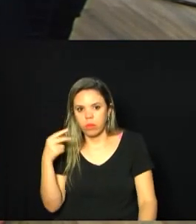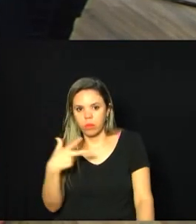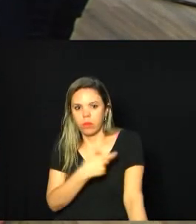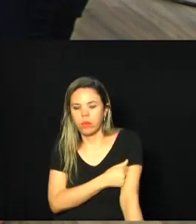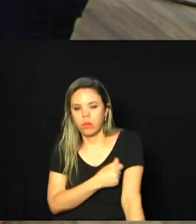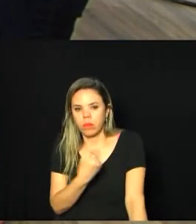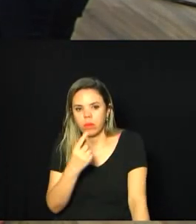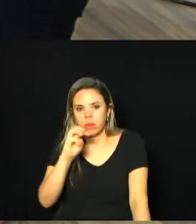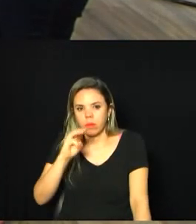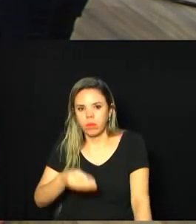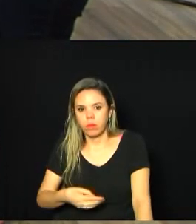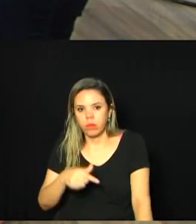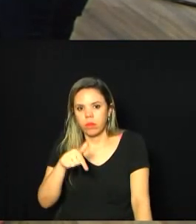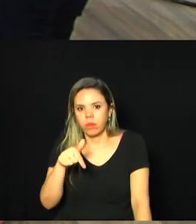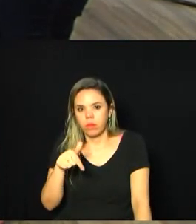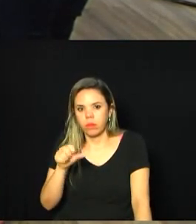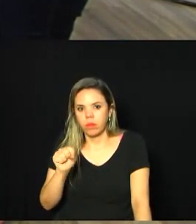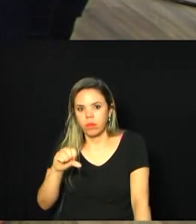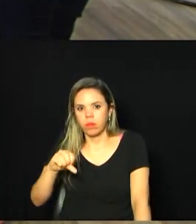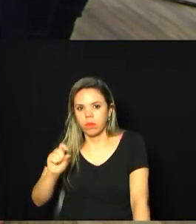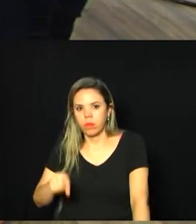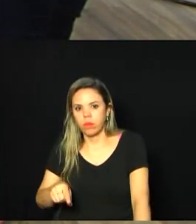aplicadas